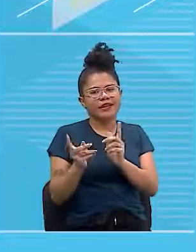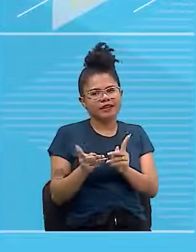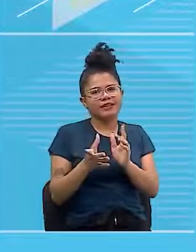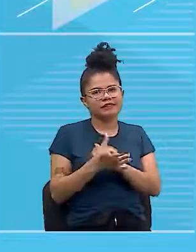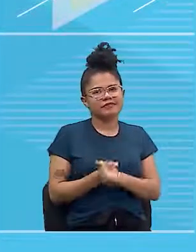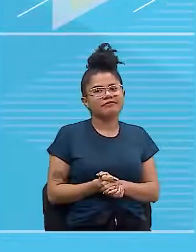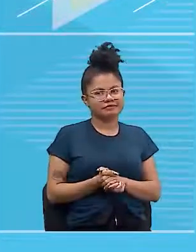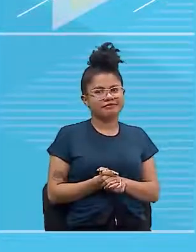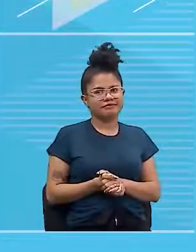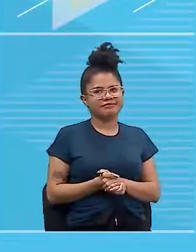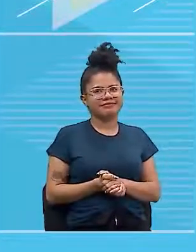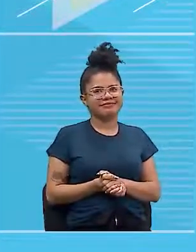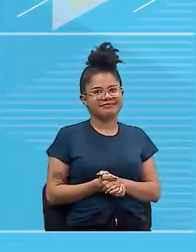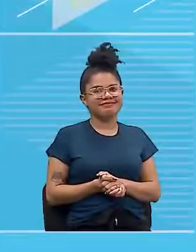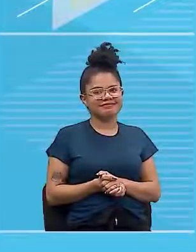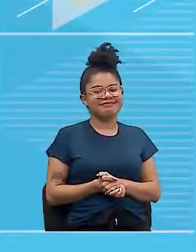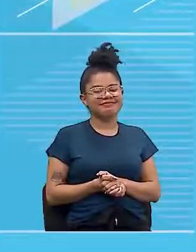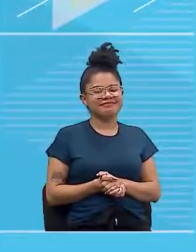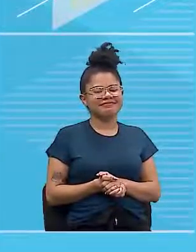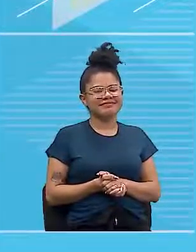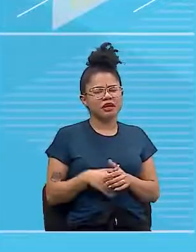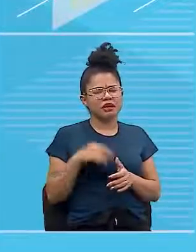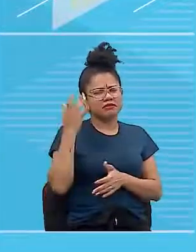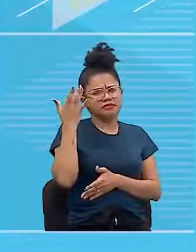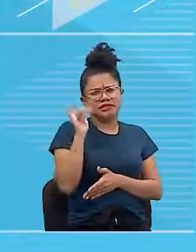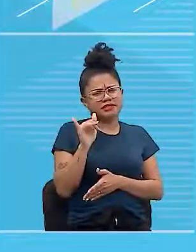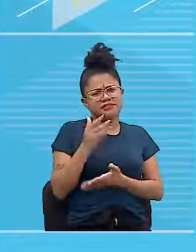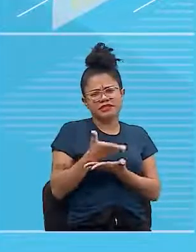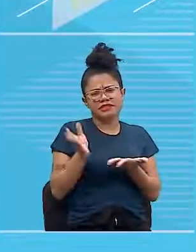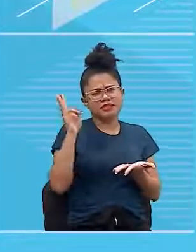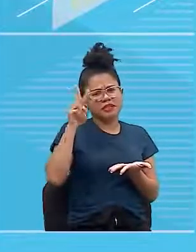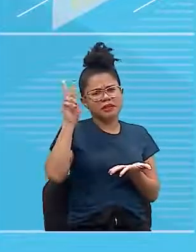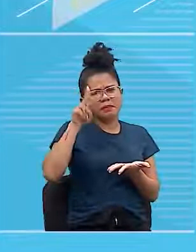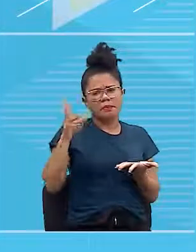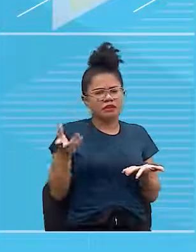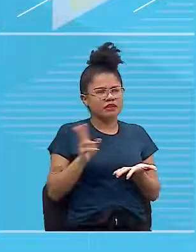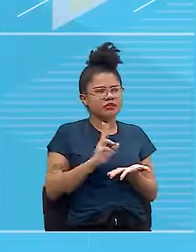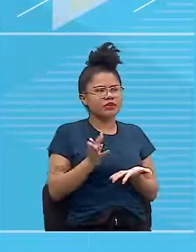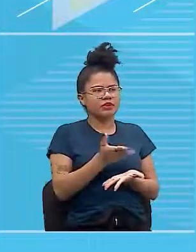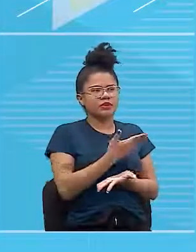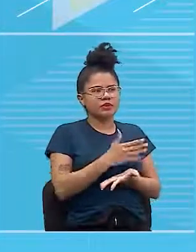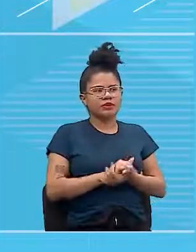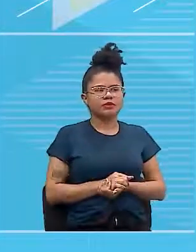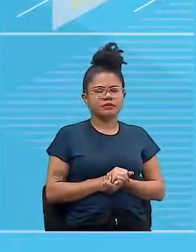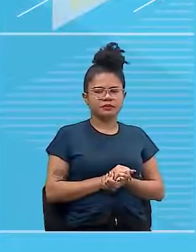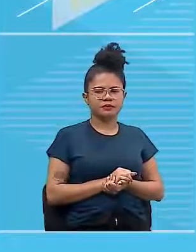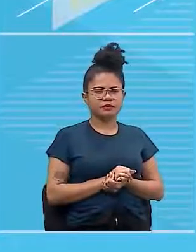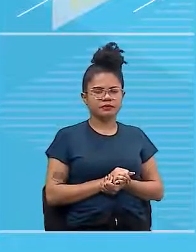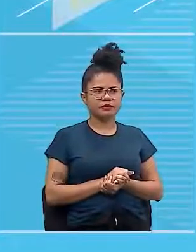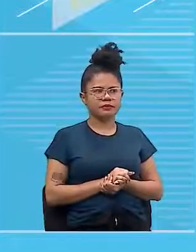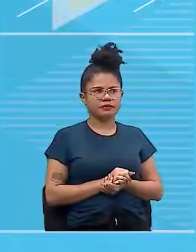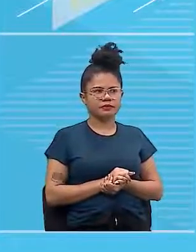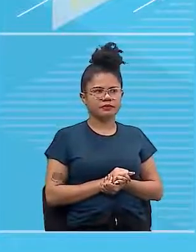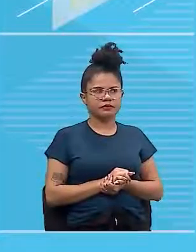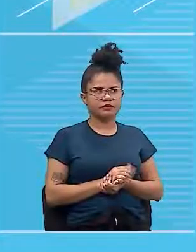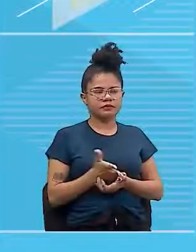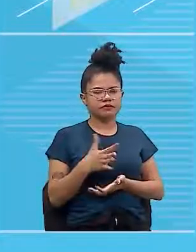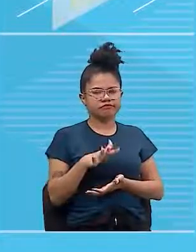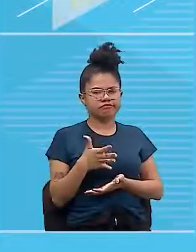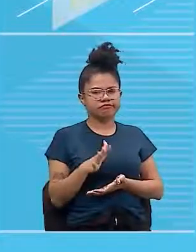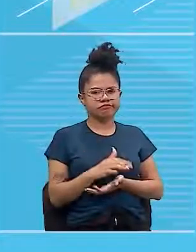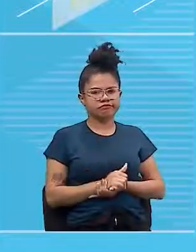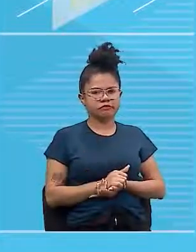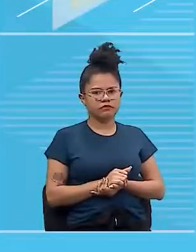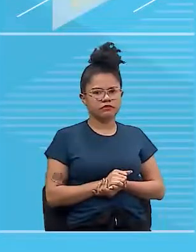moléculas temporárias eu não sei se vocês estão lembrando são aquelas chamadas do Estado há mais ou menos